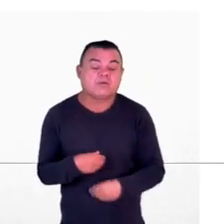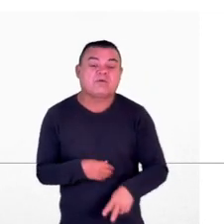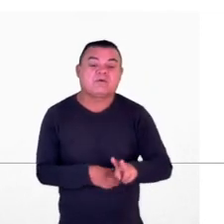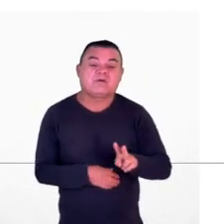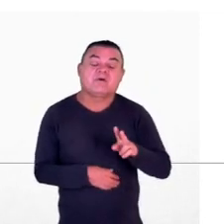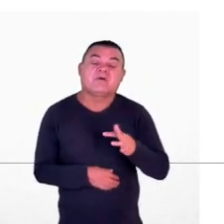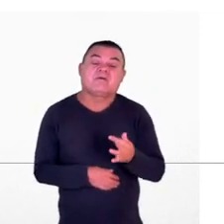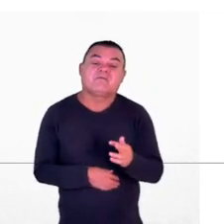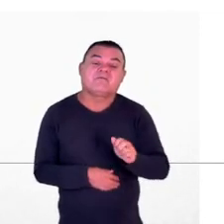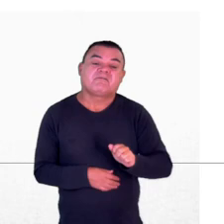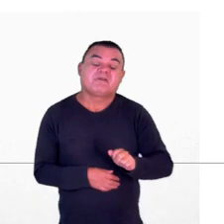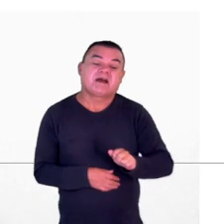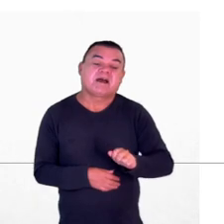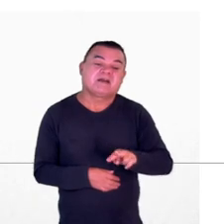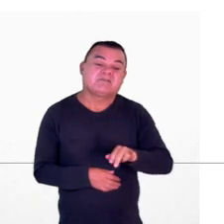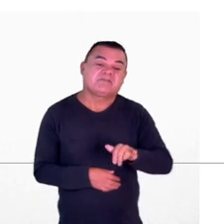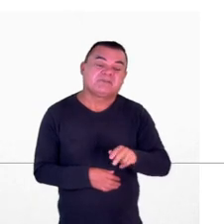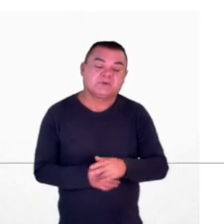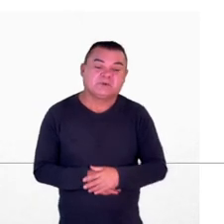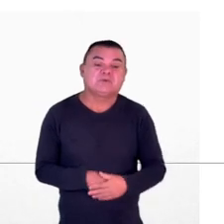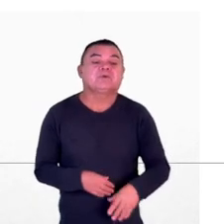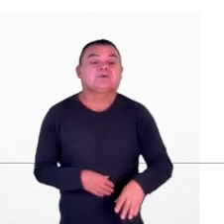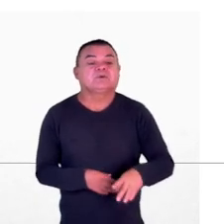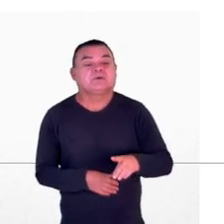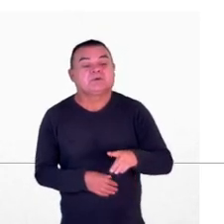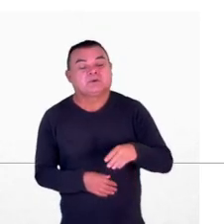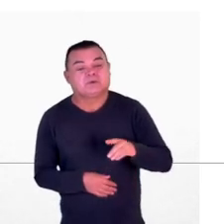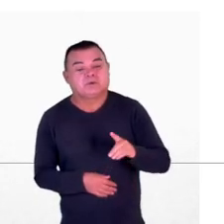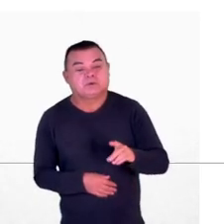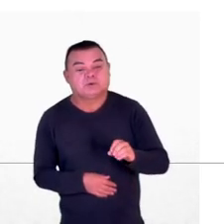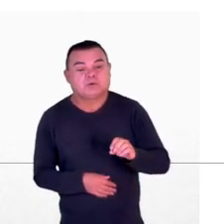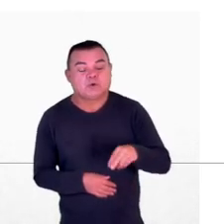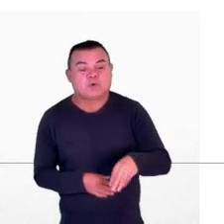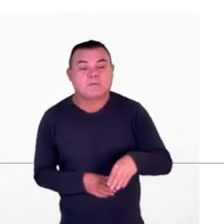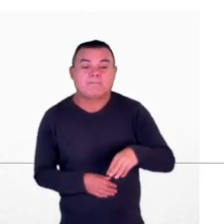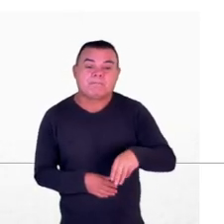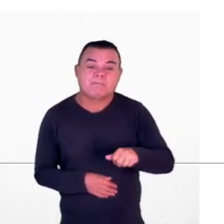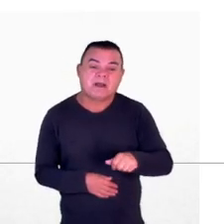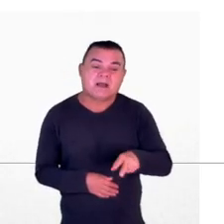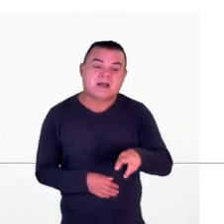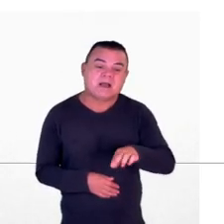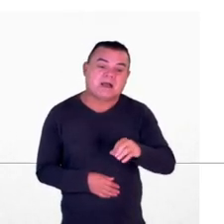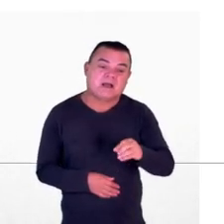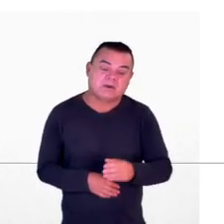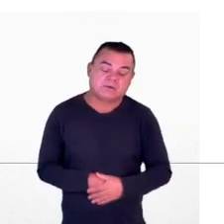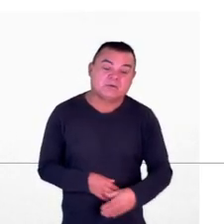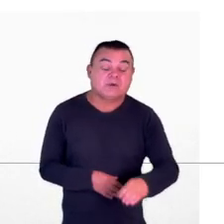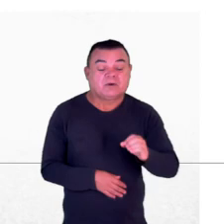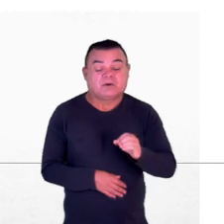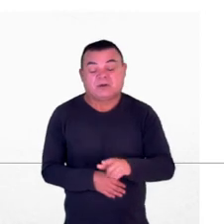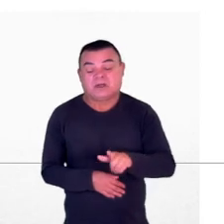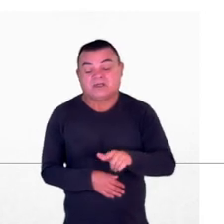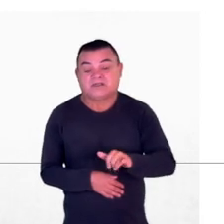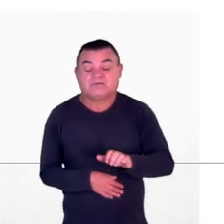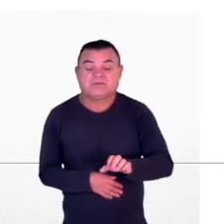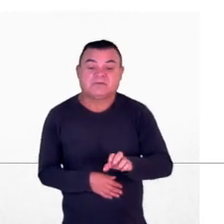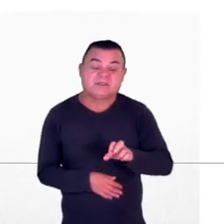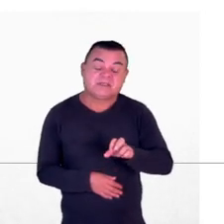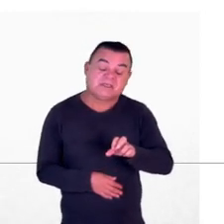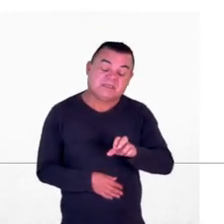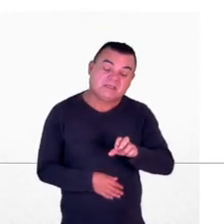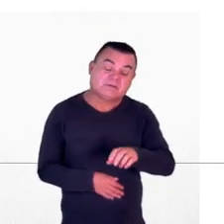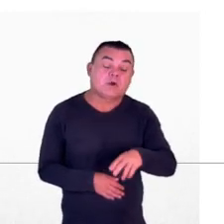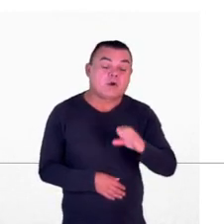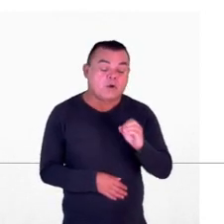né como as jneid como christop gulay como oliveir de schutter e tantos outros né